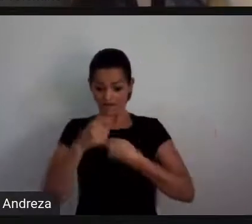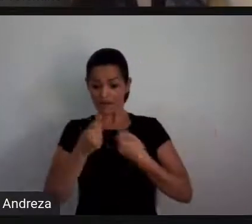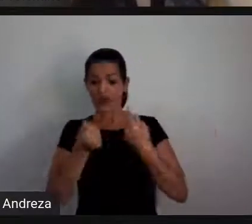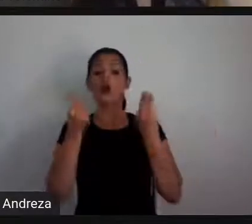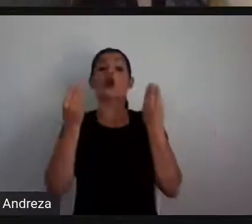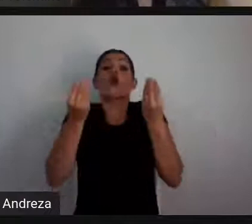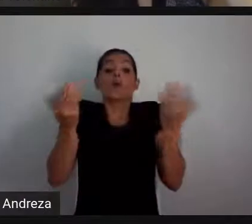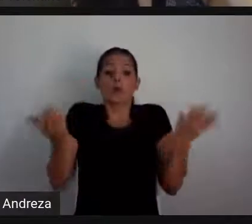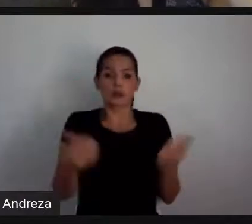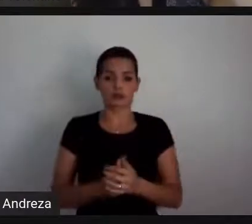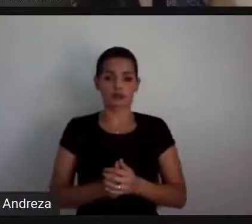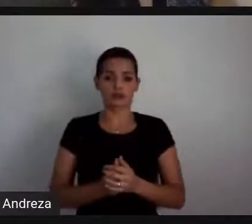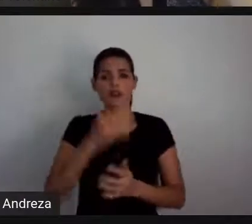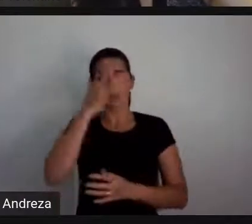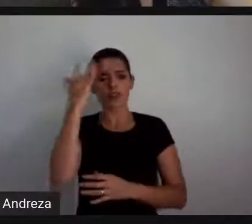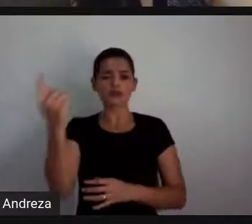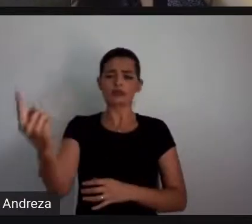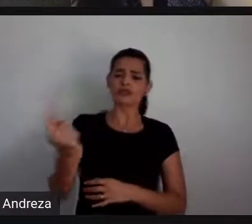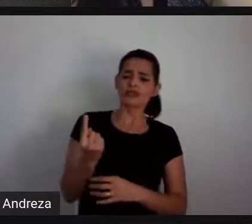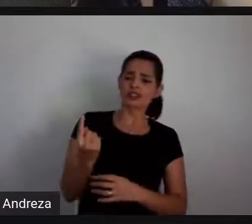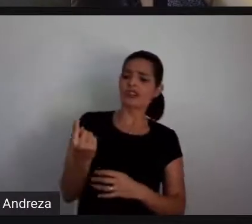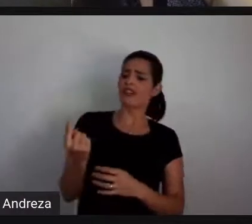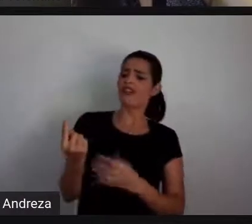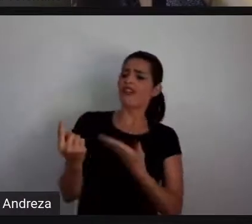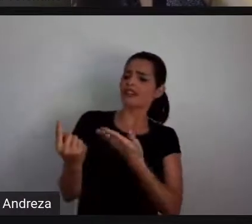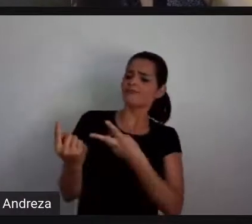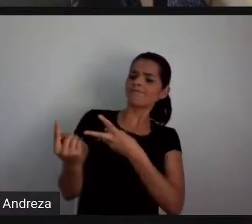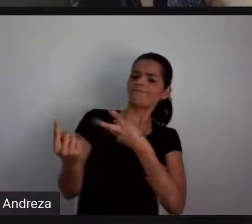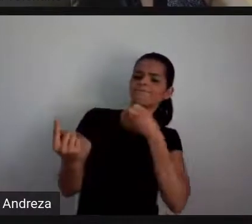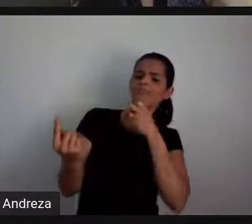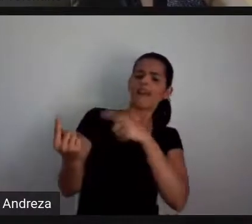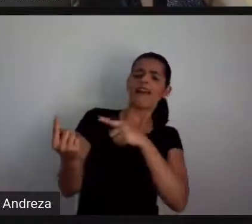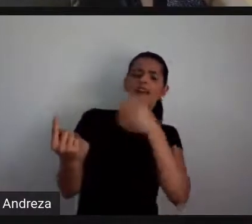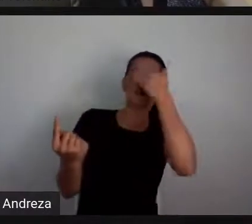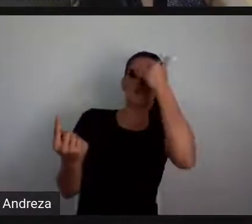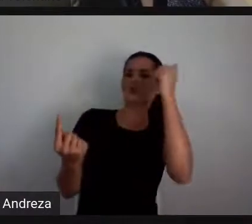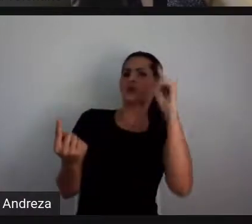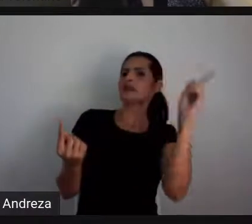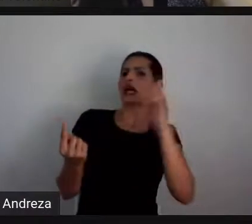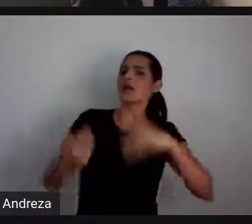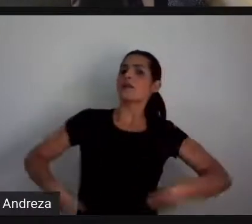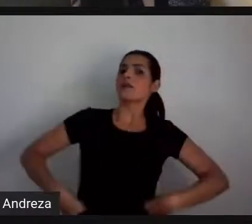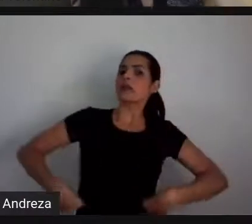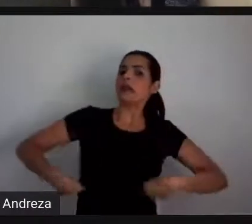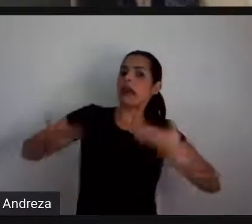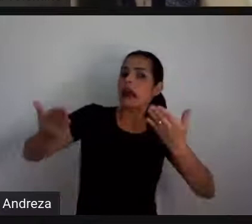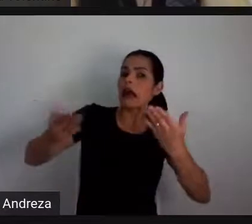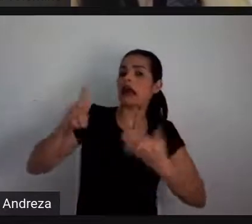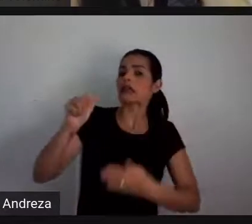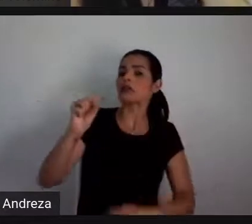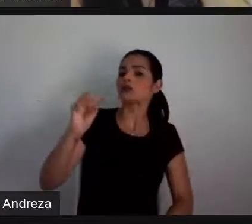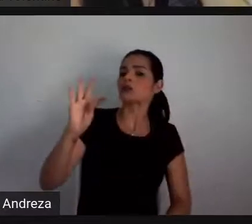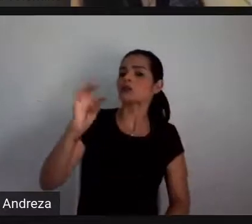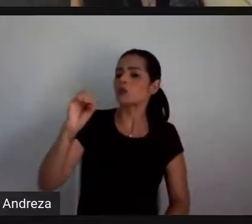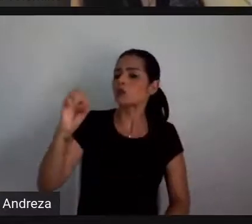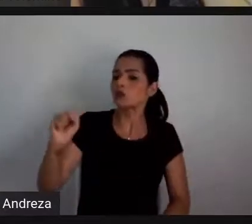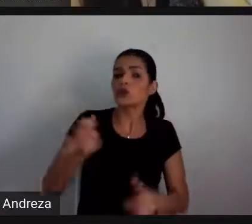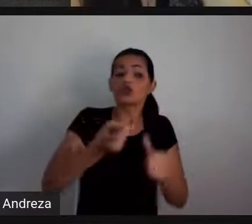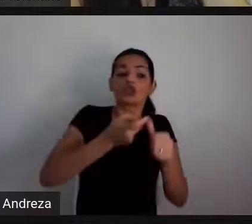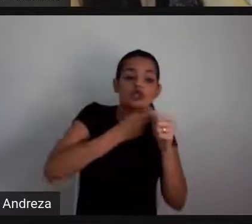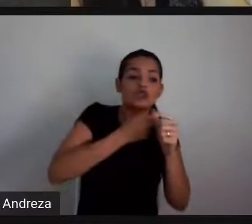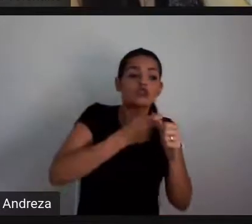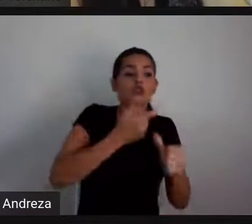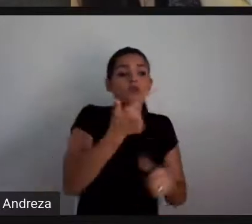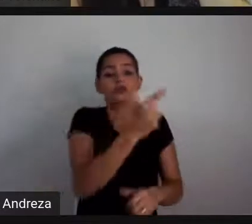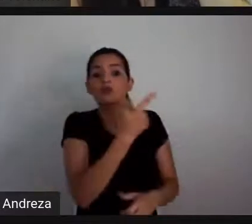atendimentos e a gente percebe que elas não têm uma noção muito boa dos seus gastos, das suas dívidas, dos seus investimentos,